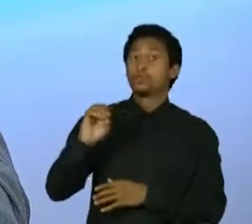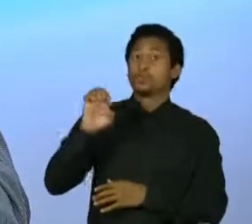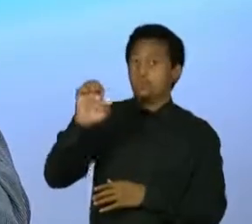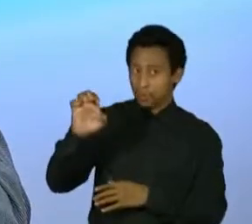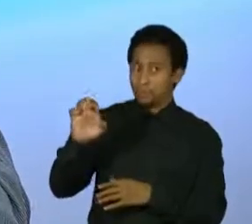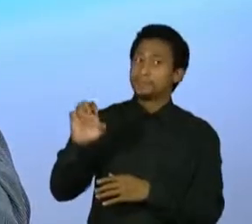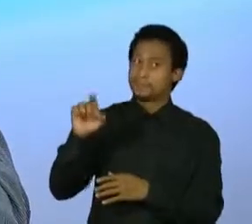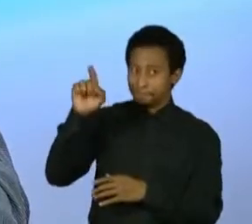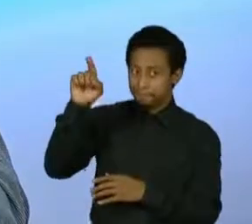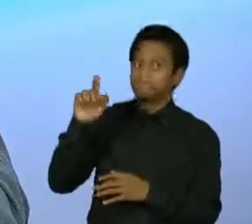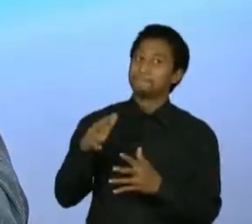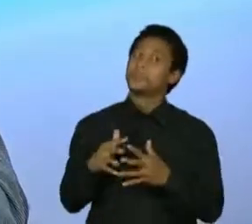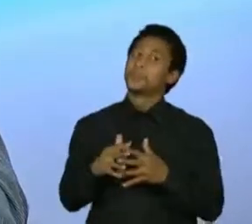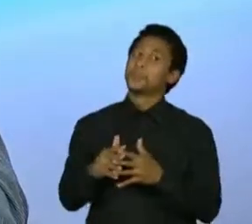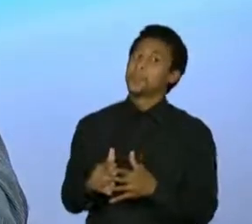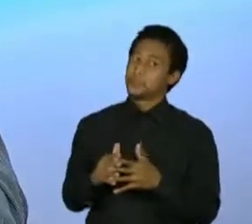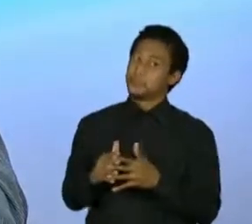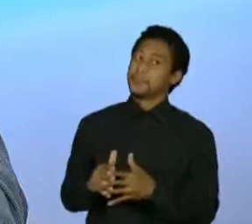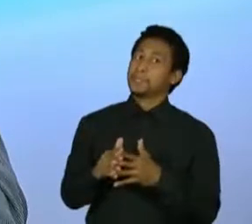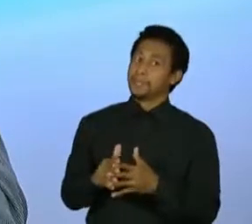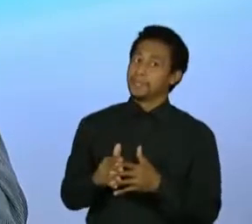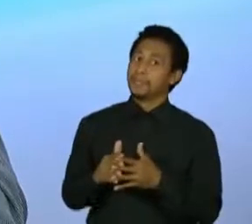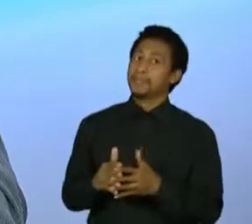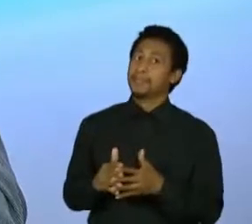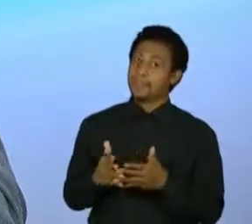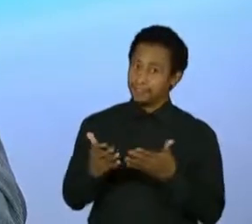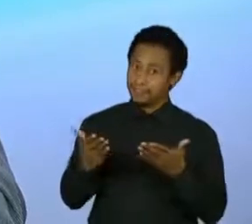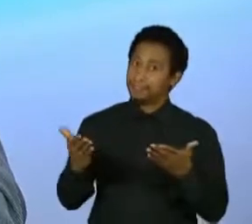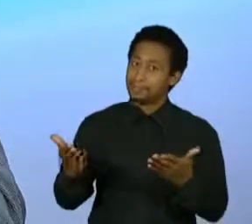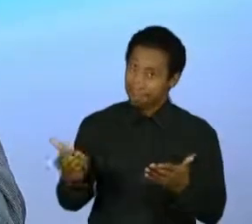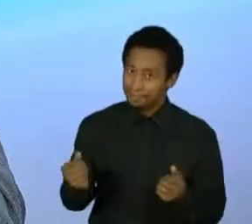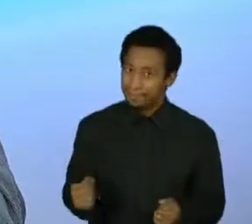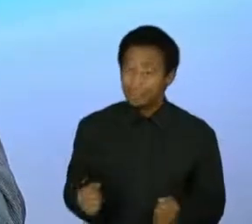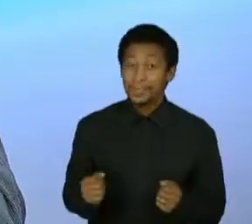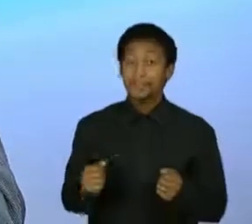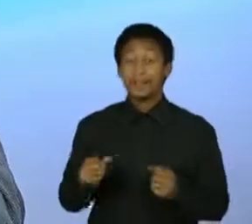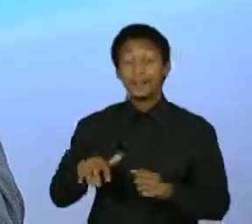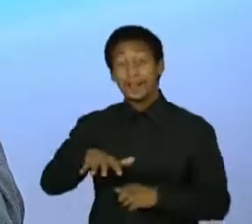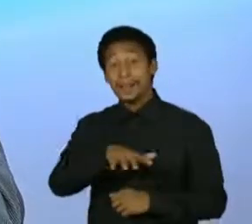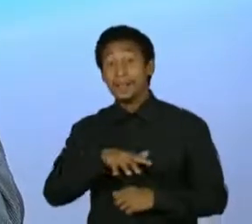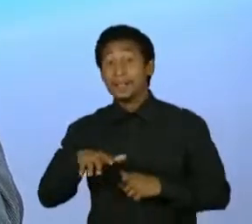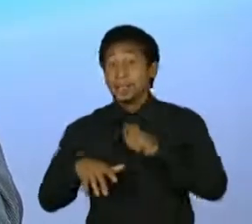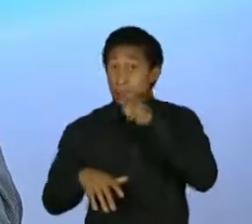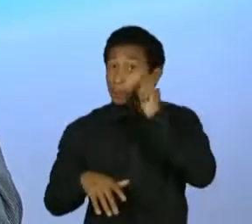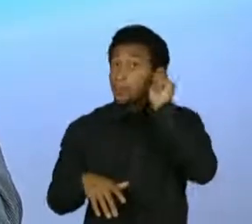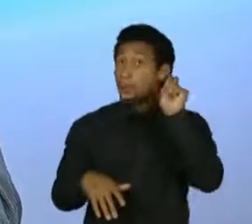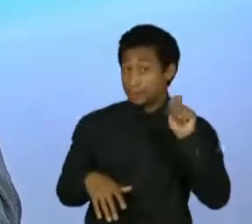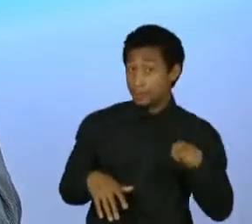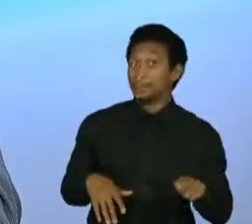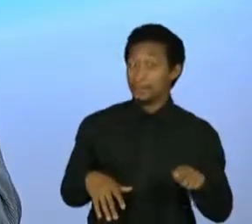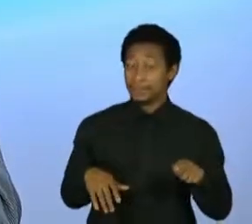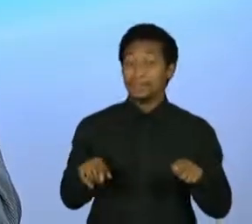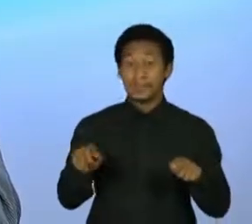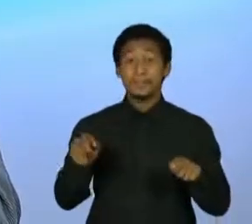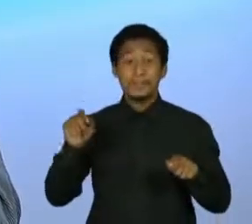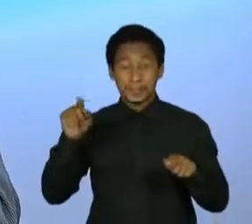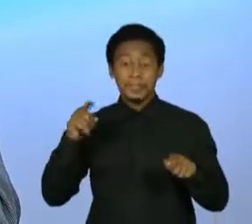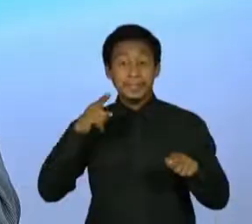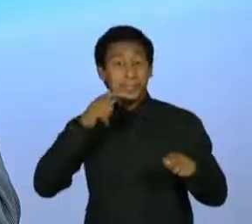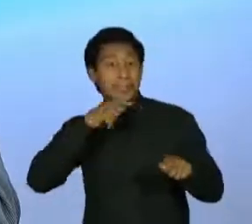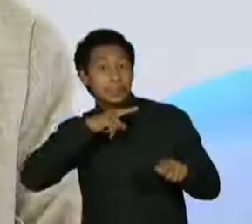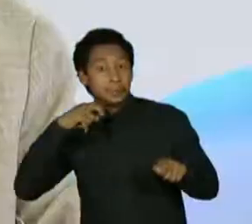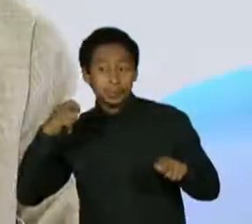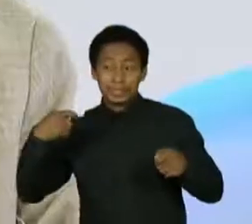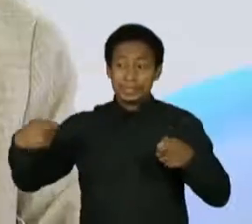e baixo popularidade e Claro na parte externa com a crise em torno da Ucrânia como é que o senhor avalia a postura do presidente